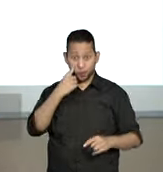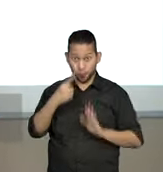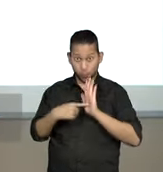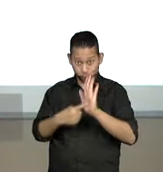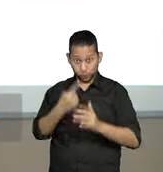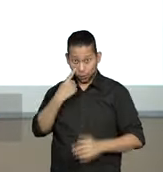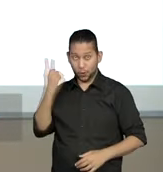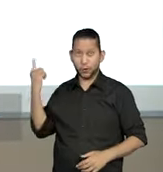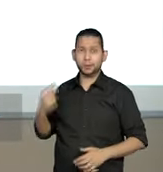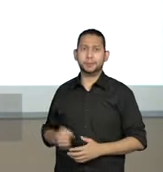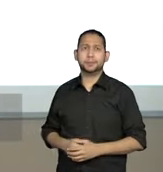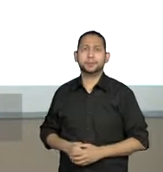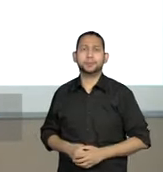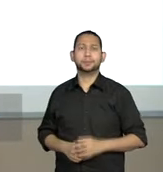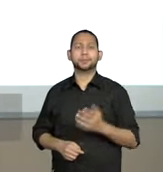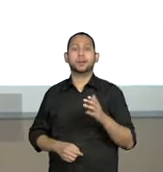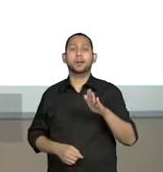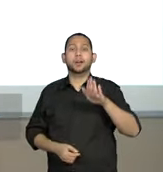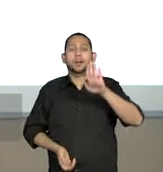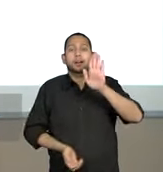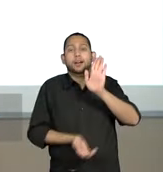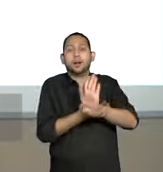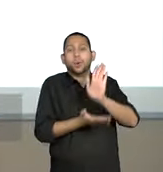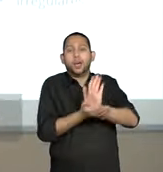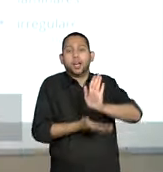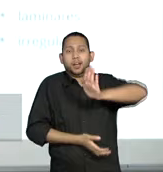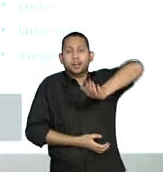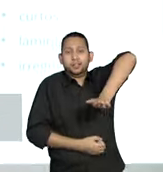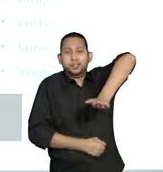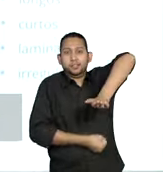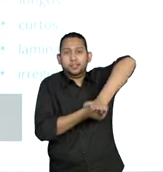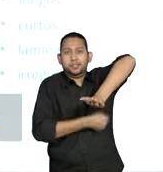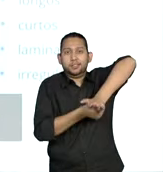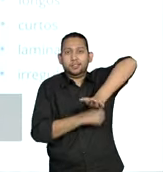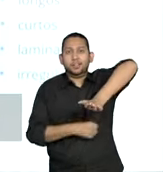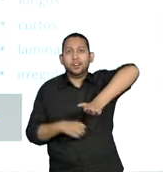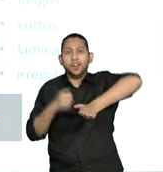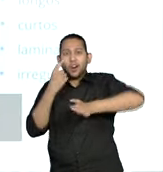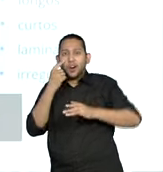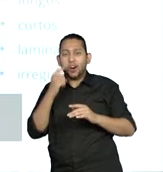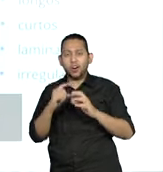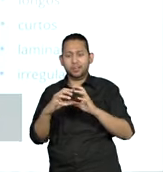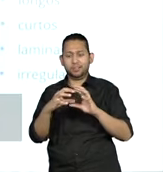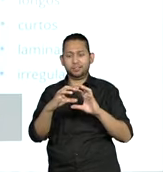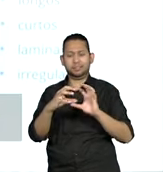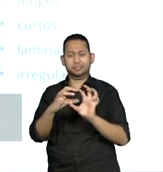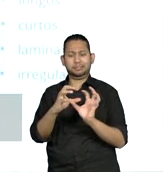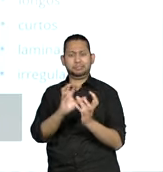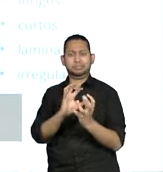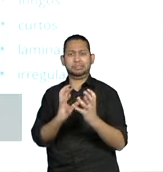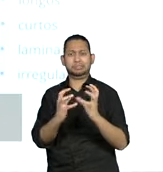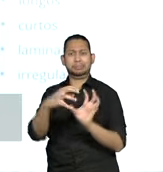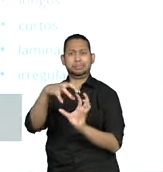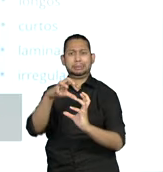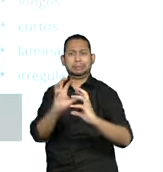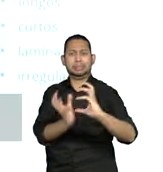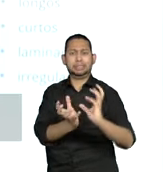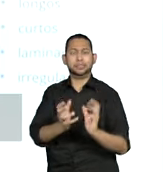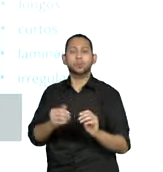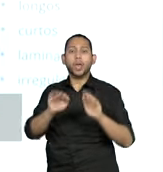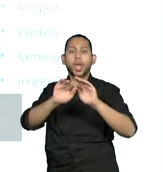olha esse calcânio aqui do calcanhar, ele é irregular, ele não tem um